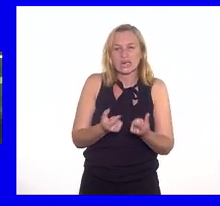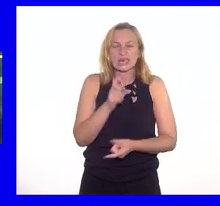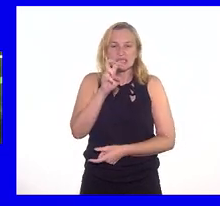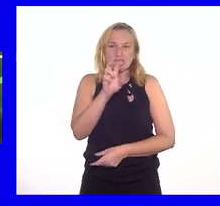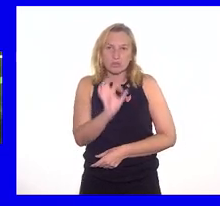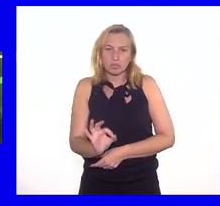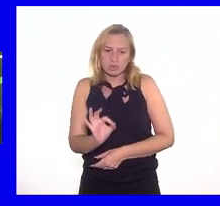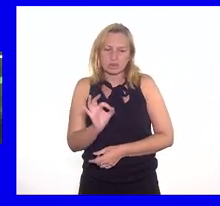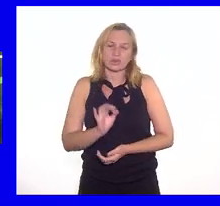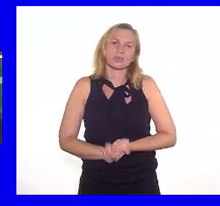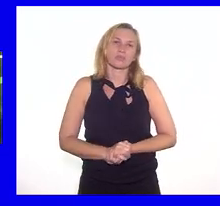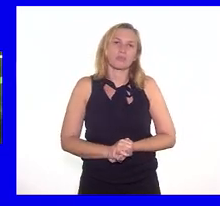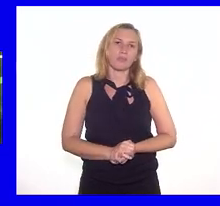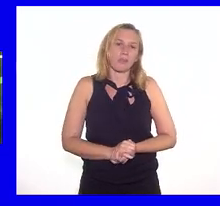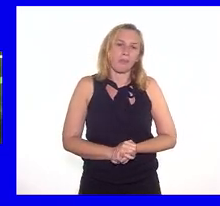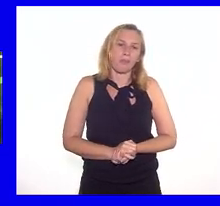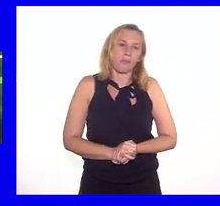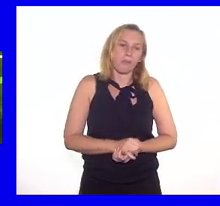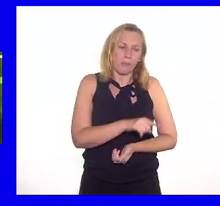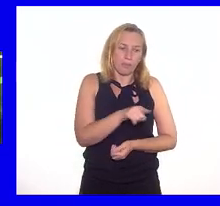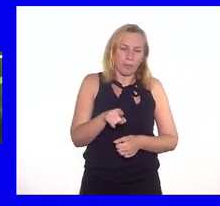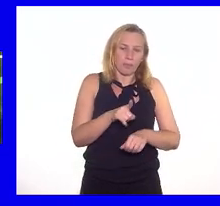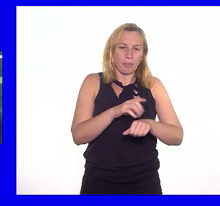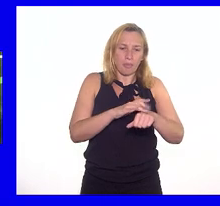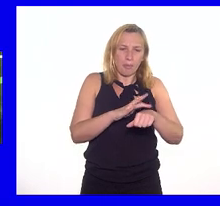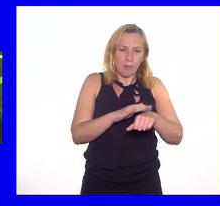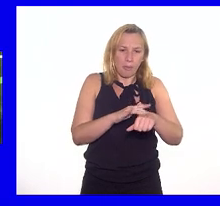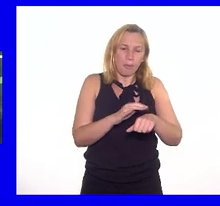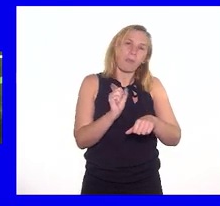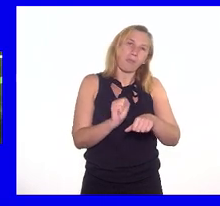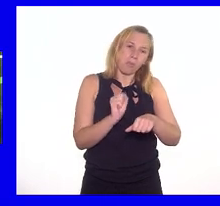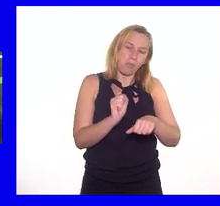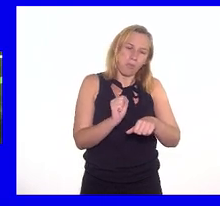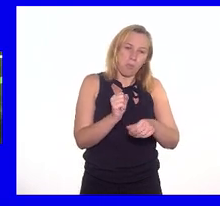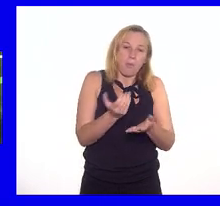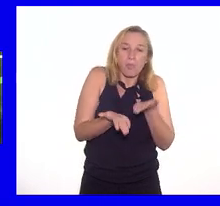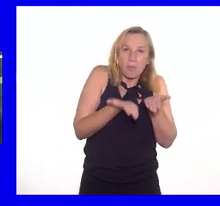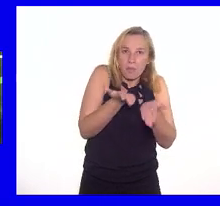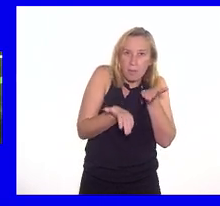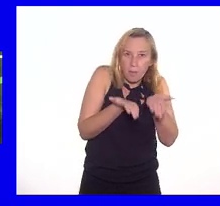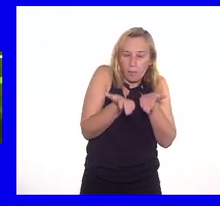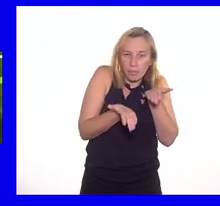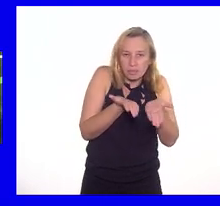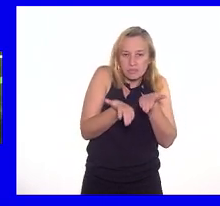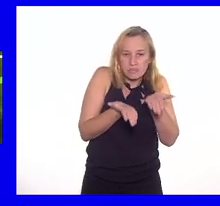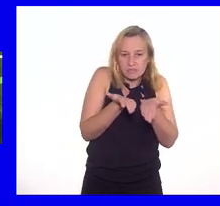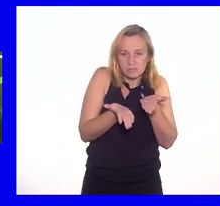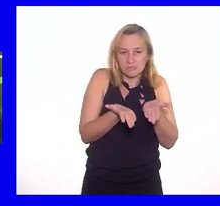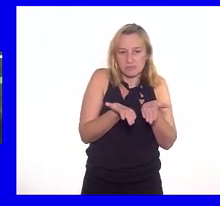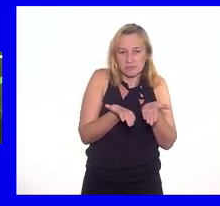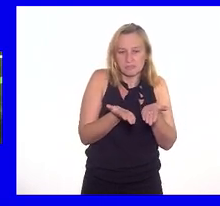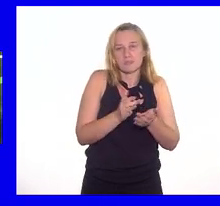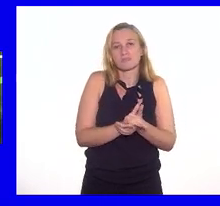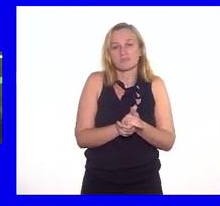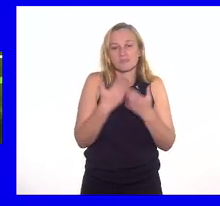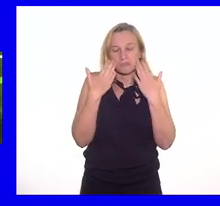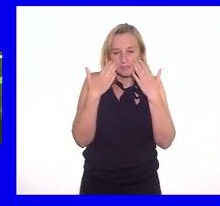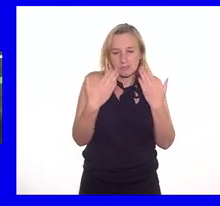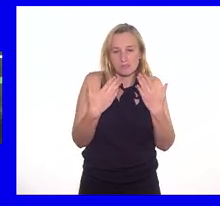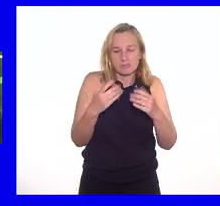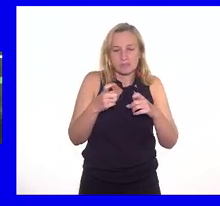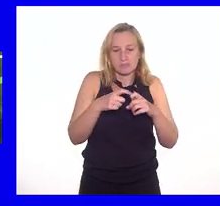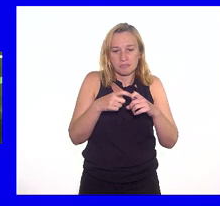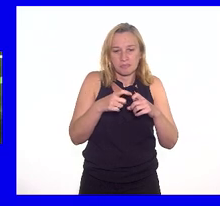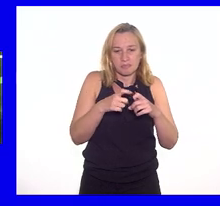5% dessas enfermidades podem ser tratadas de acordo aí com a estimativa apresentada pelo médico